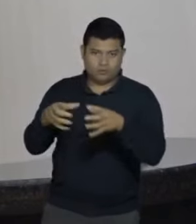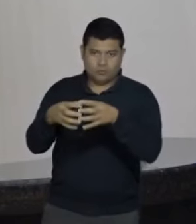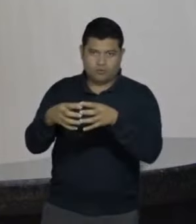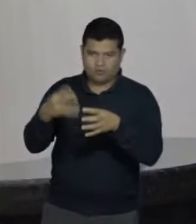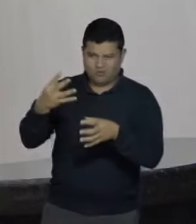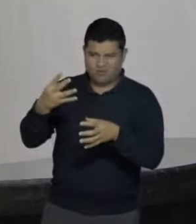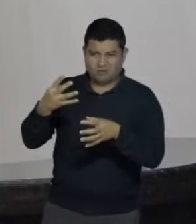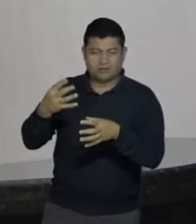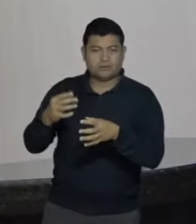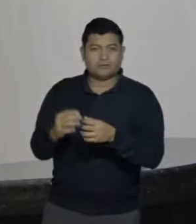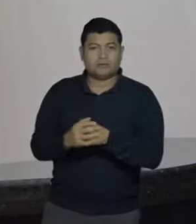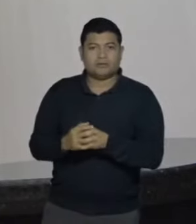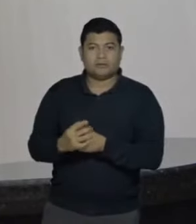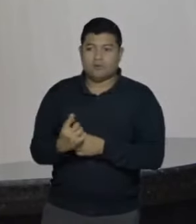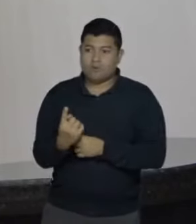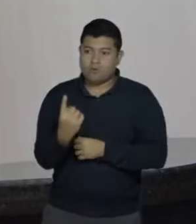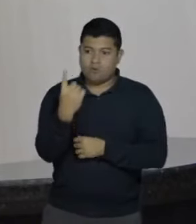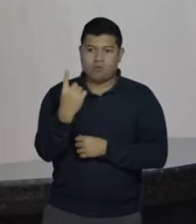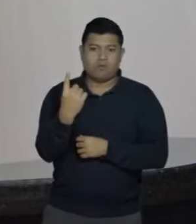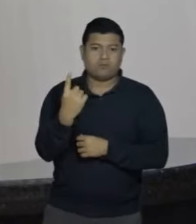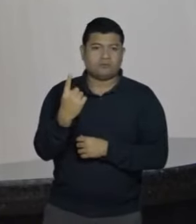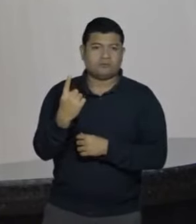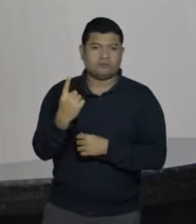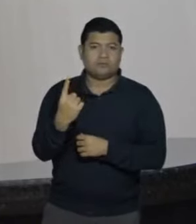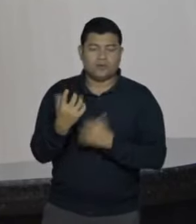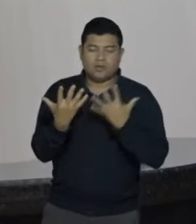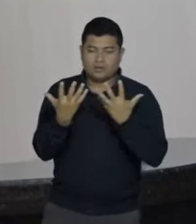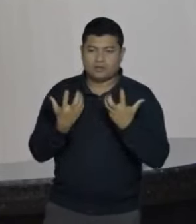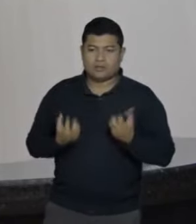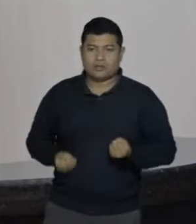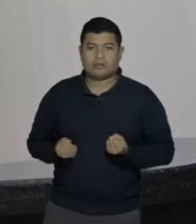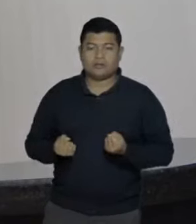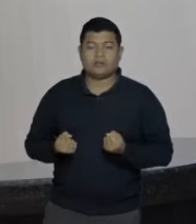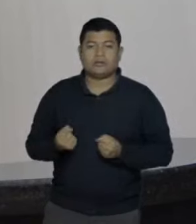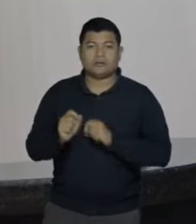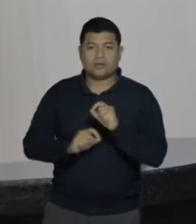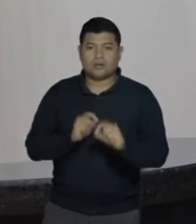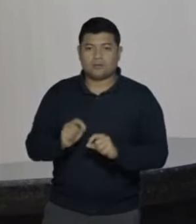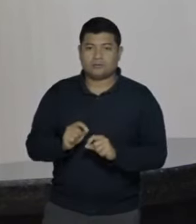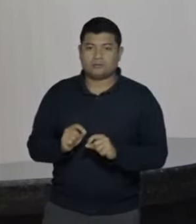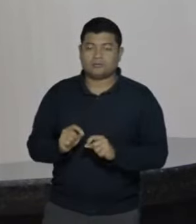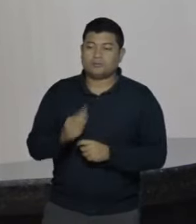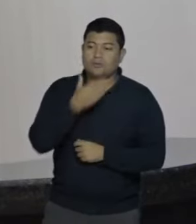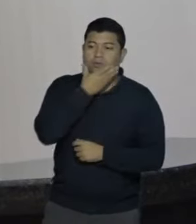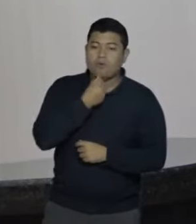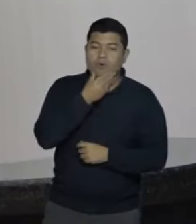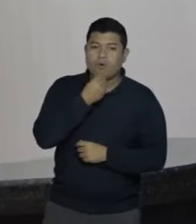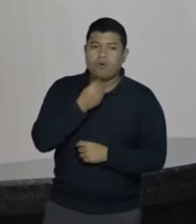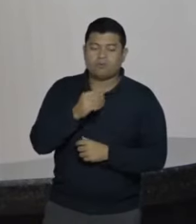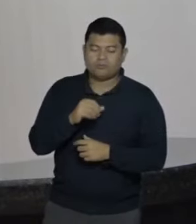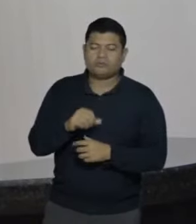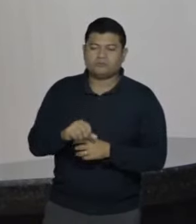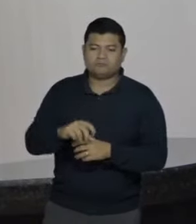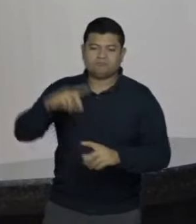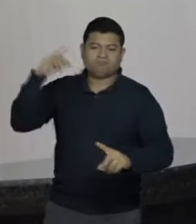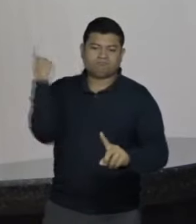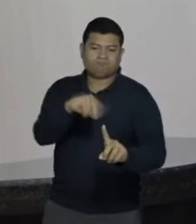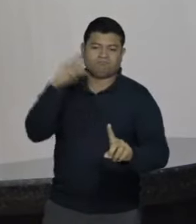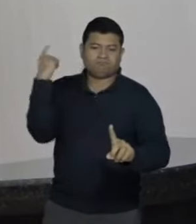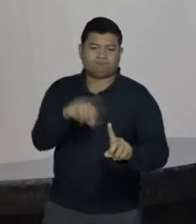um de quatro pessoas aceita o fato de um homem bater em uma